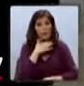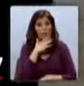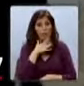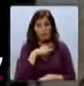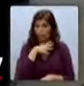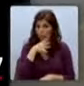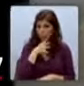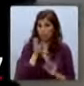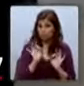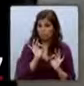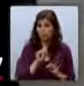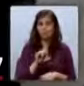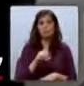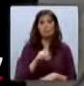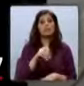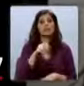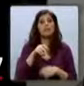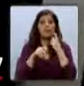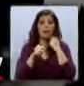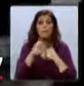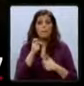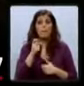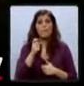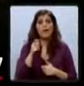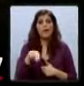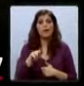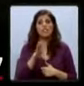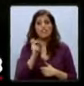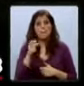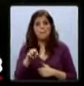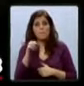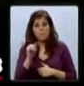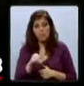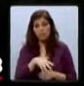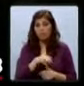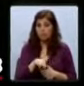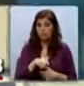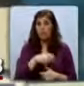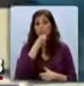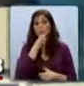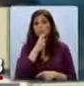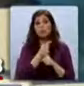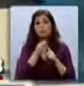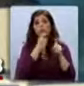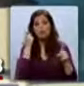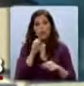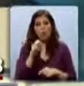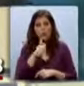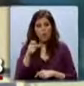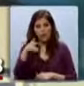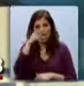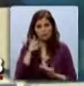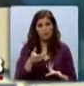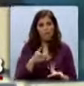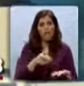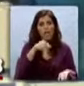protocolo, Benjamin Netanyahu gastou o dia da chegada a Washington a justificar o desafio a Obama. Iran vows to annihilate